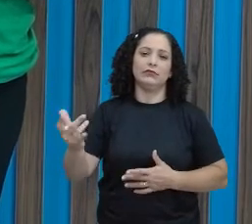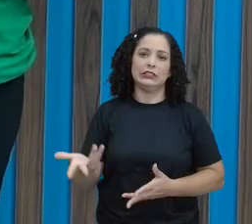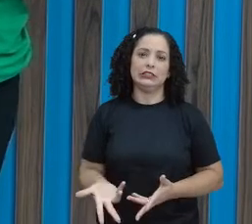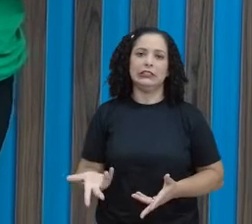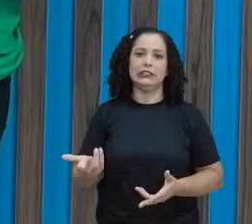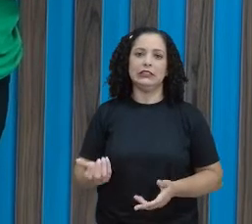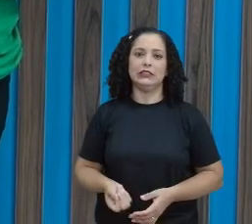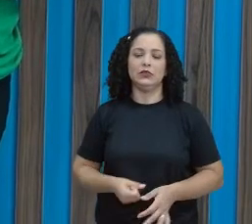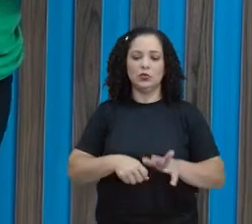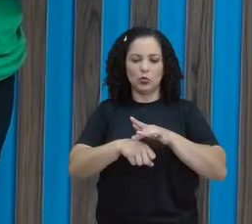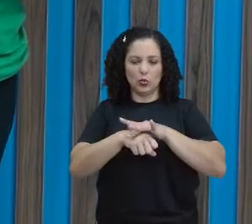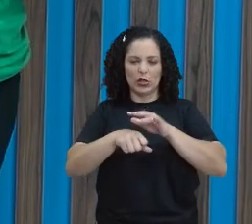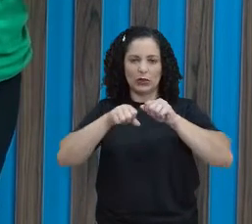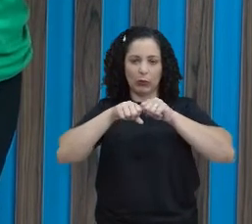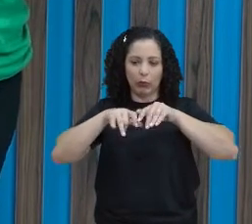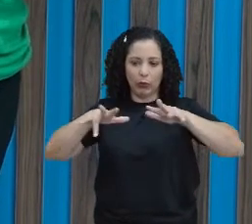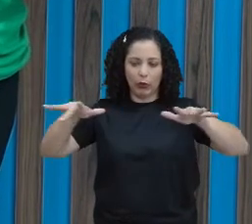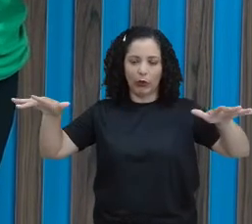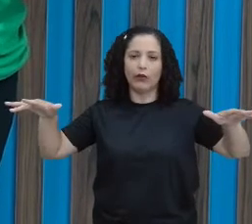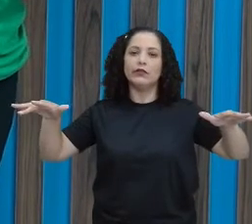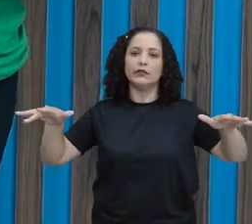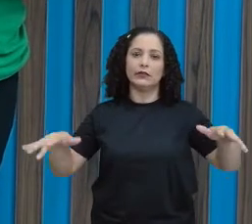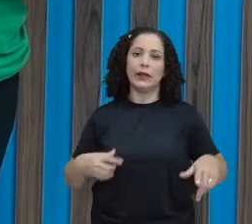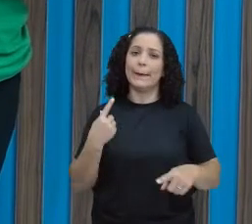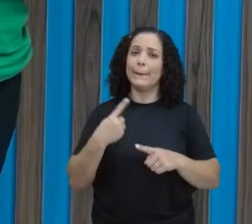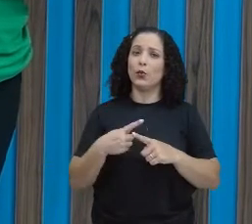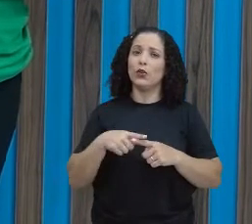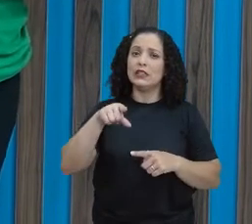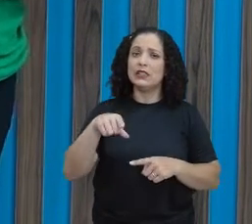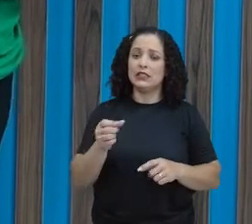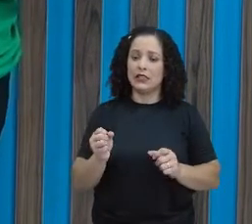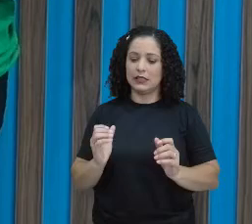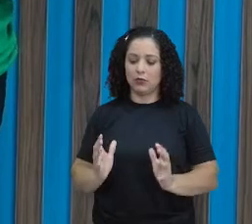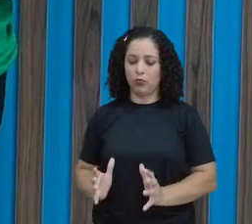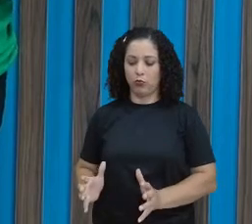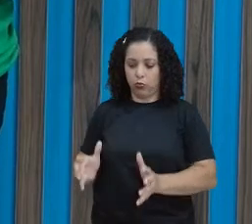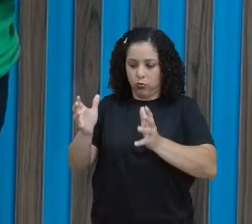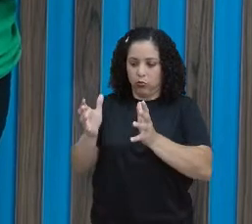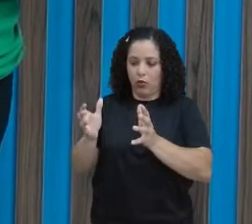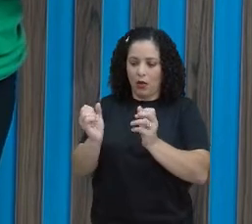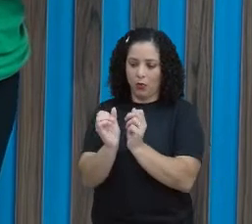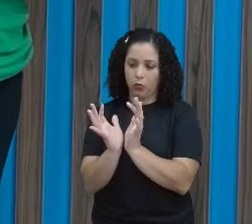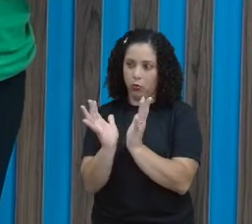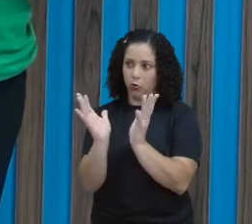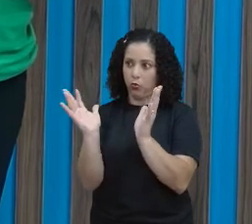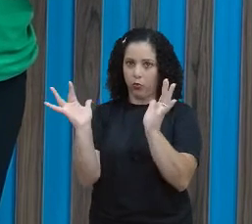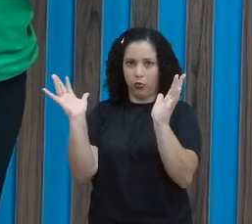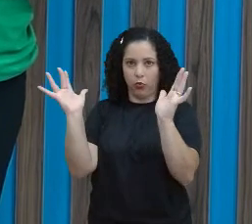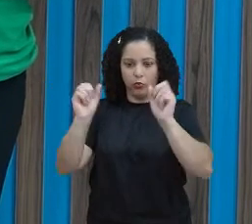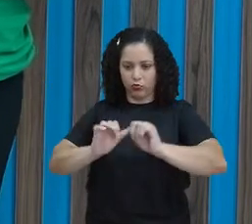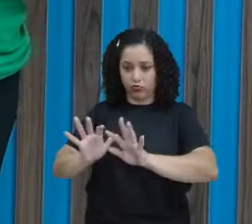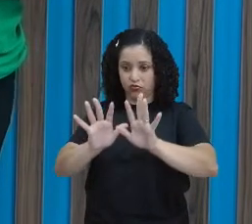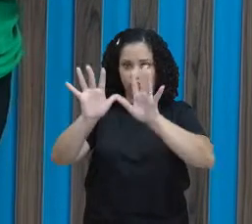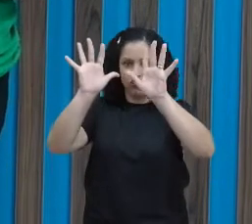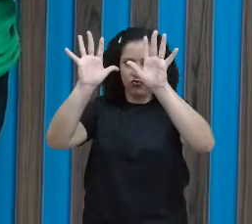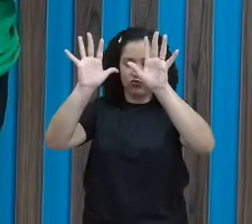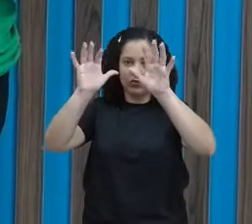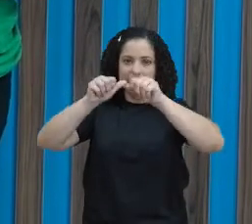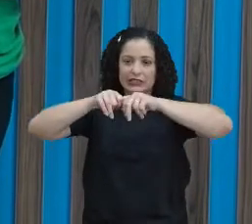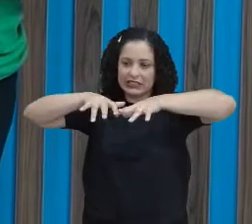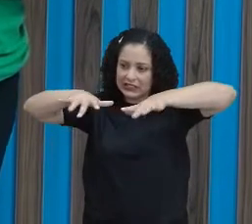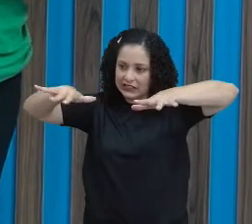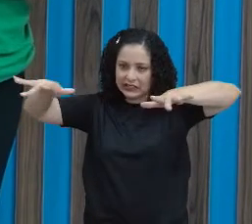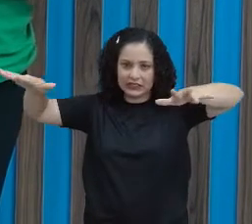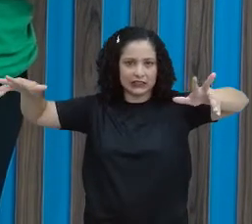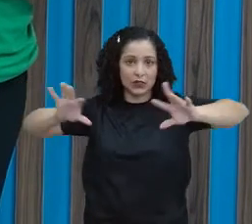da contaminação, né? Porque se acontecer dessa radiação escapar por algum motivo, gente, todo